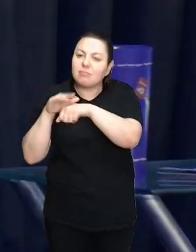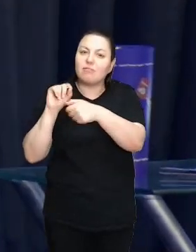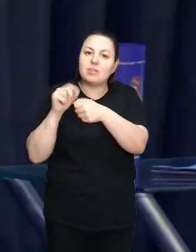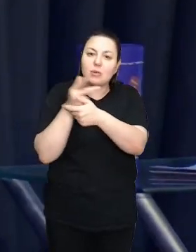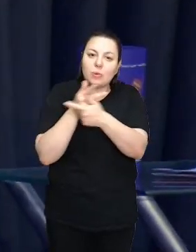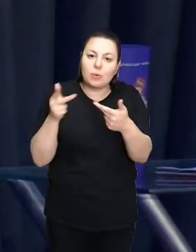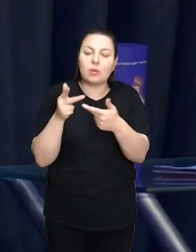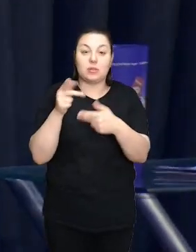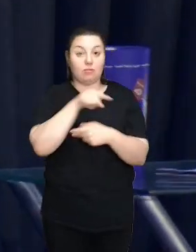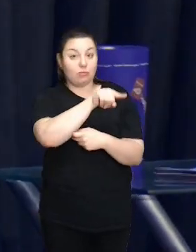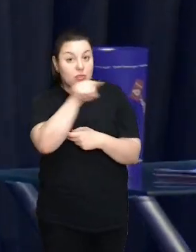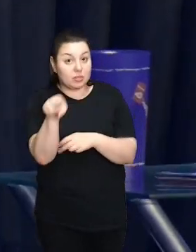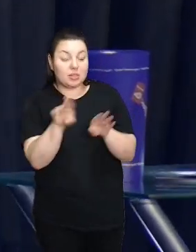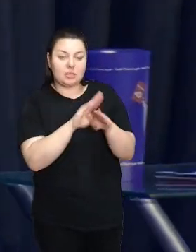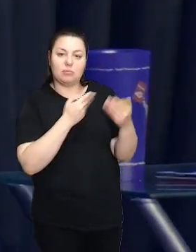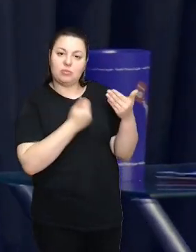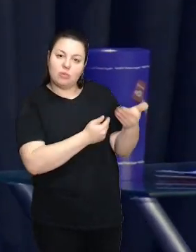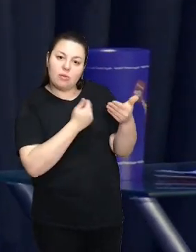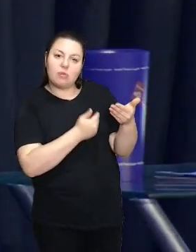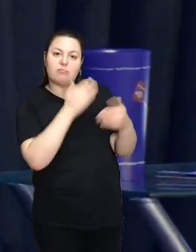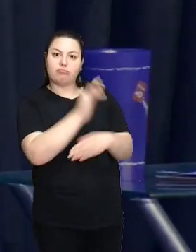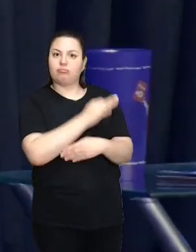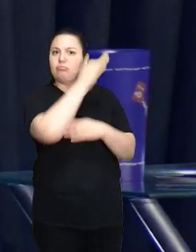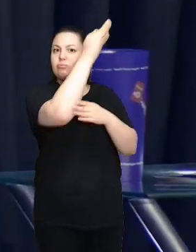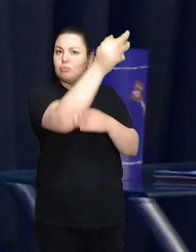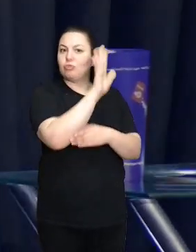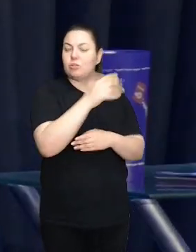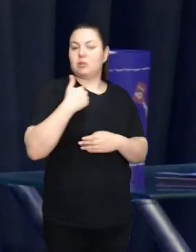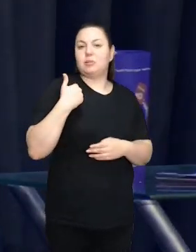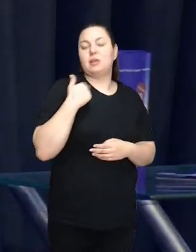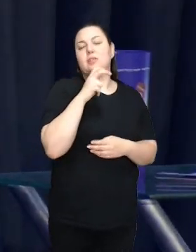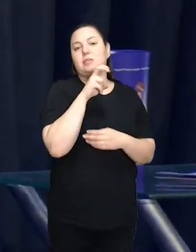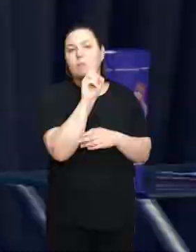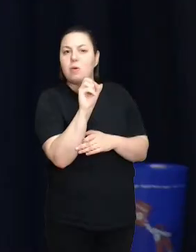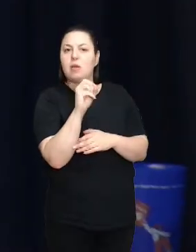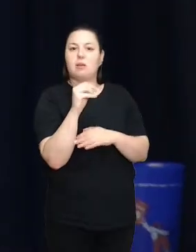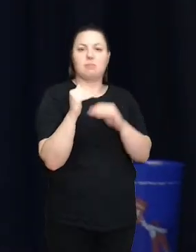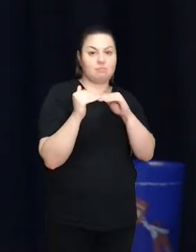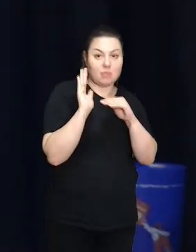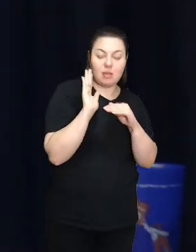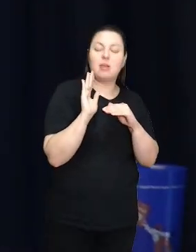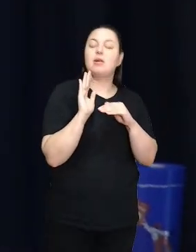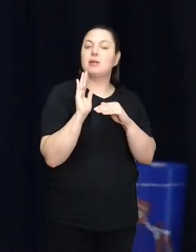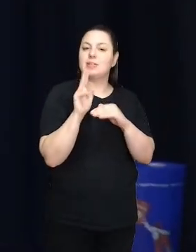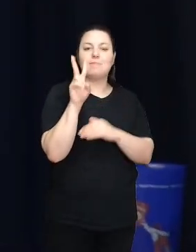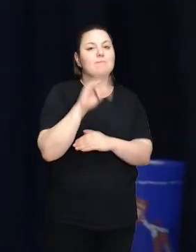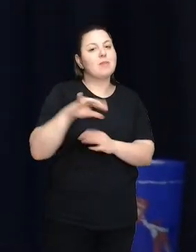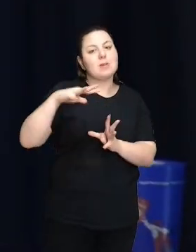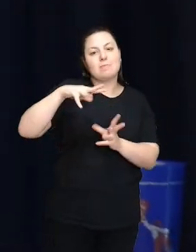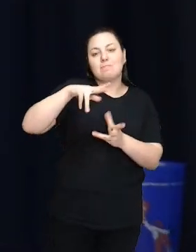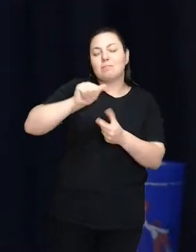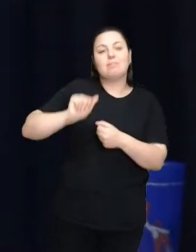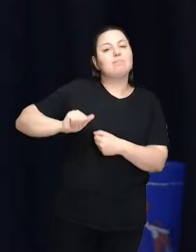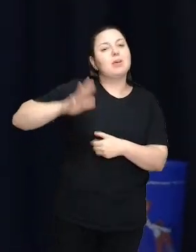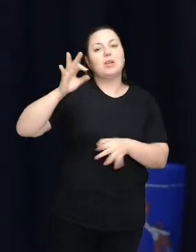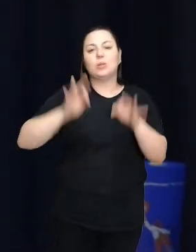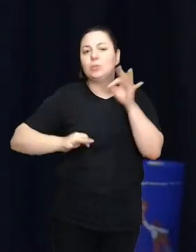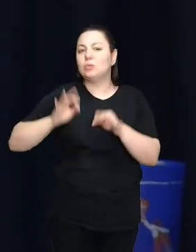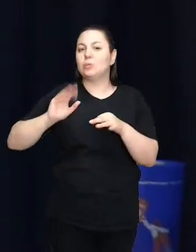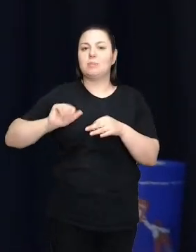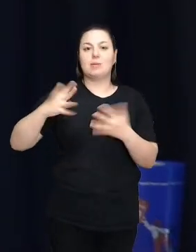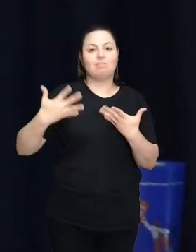estão aqui, chegarem aos 50 anos, passarem dos 50 anos, a gente vai ter um mundo muito mais justo, inclusivo